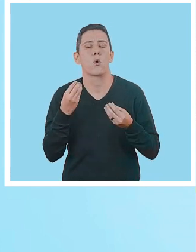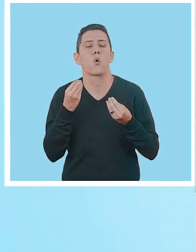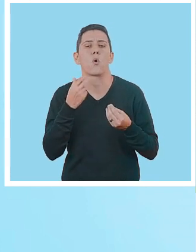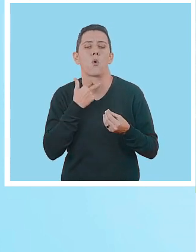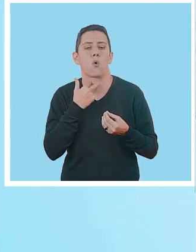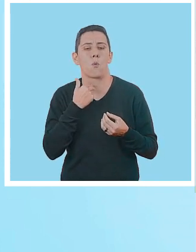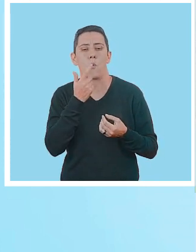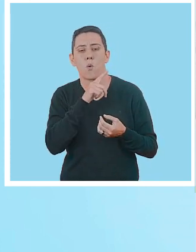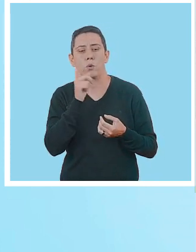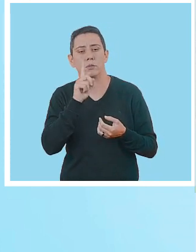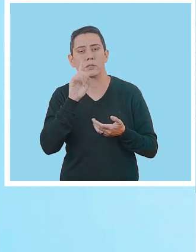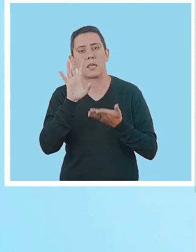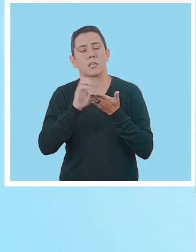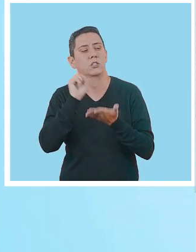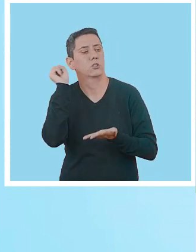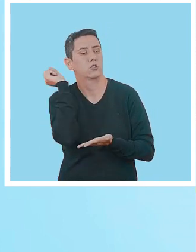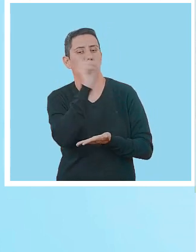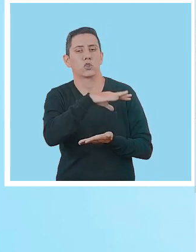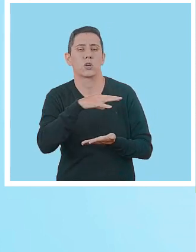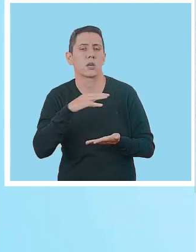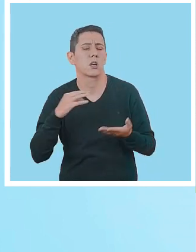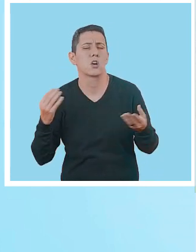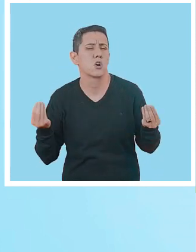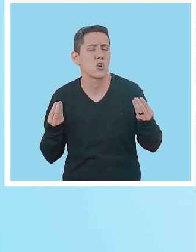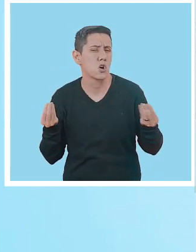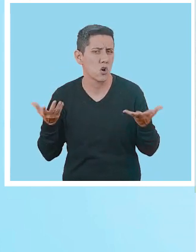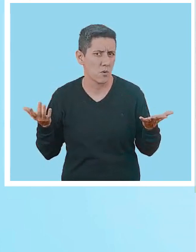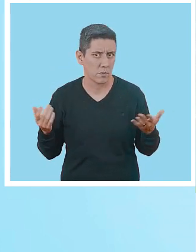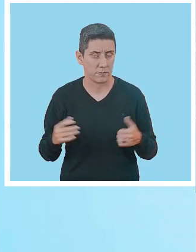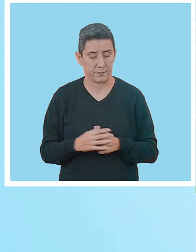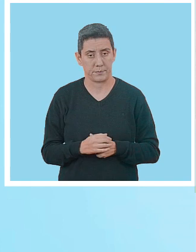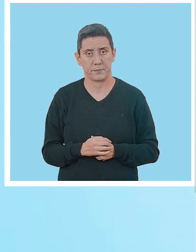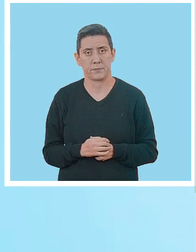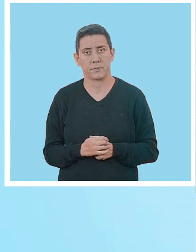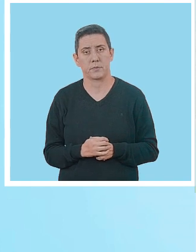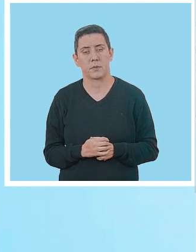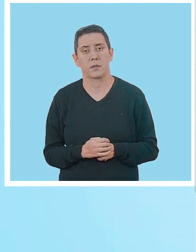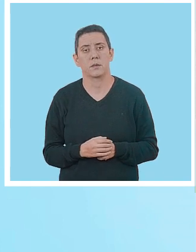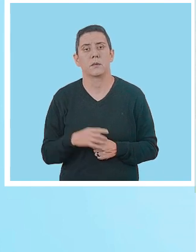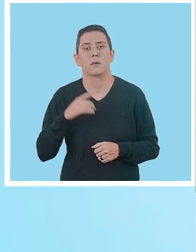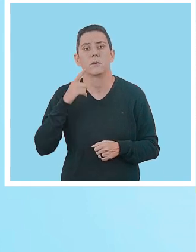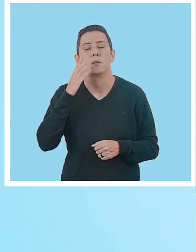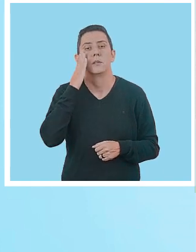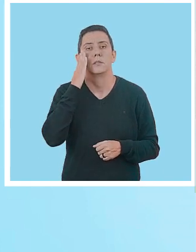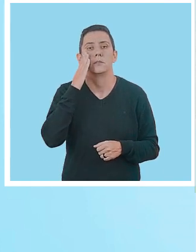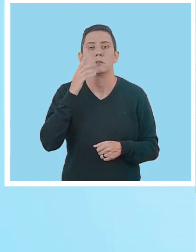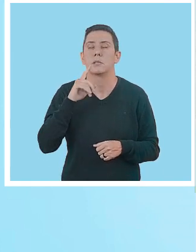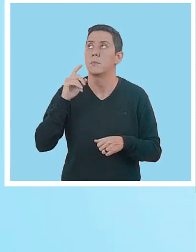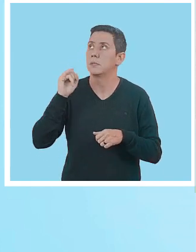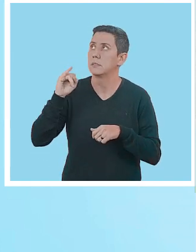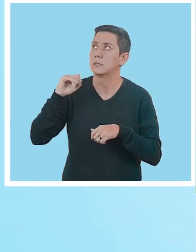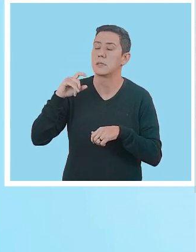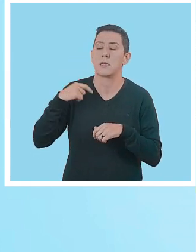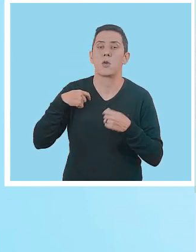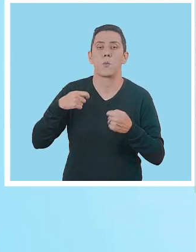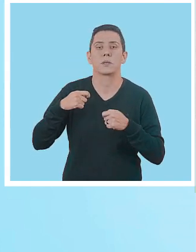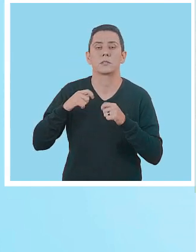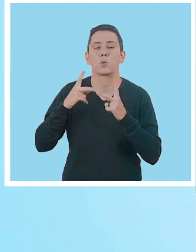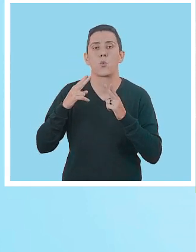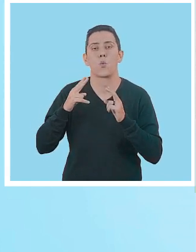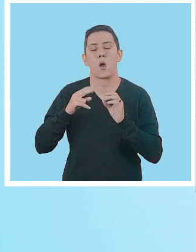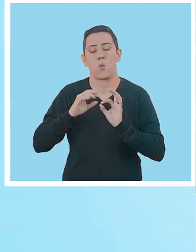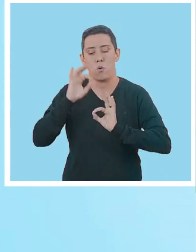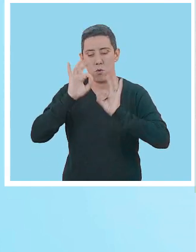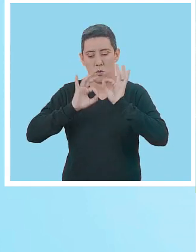despachava Aquela fonte que eu consigo programar os horários onde eu vou gerar energia ou não a